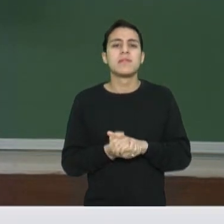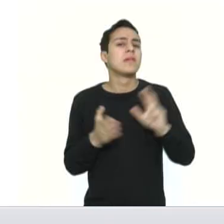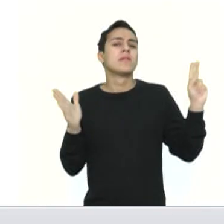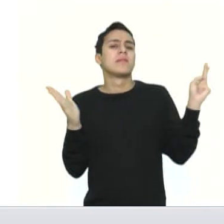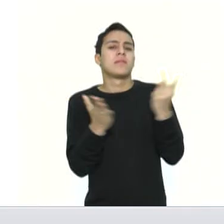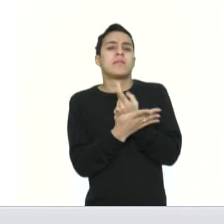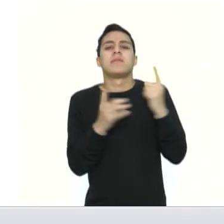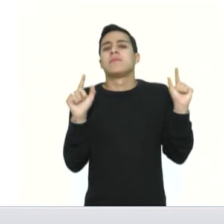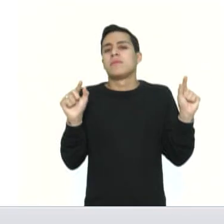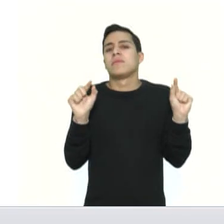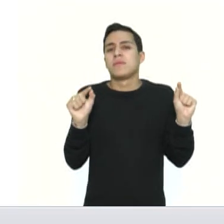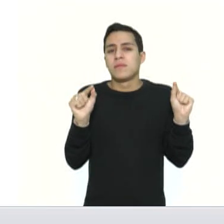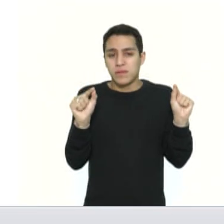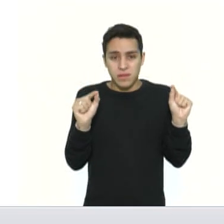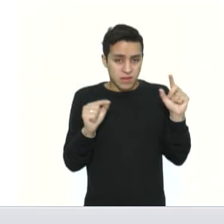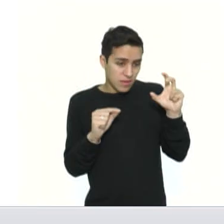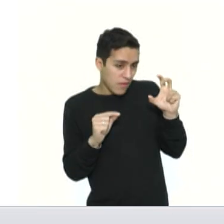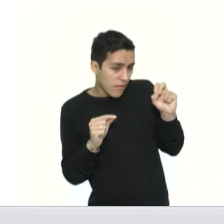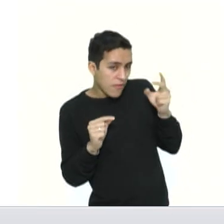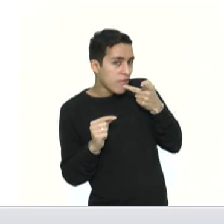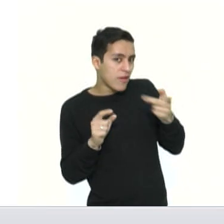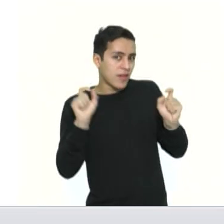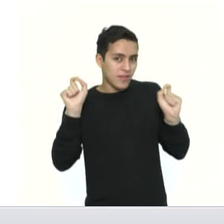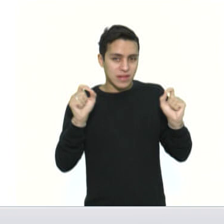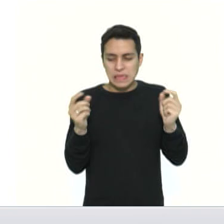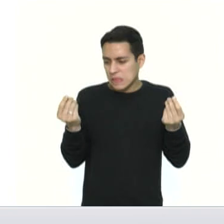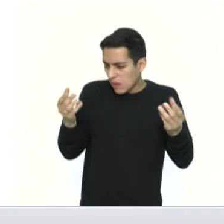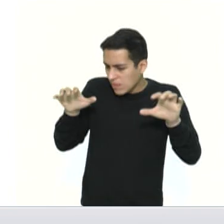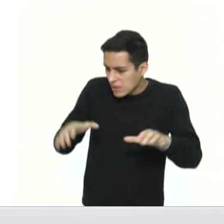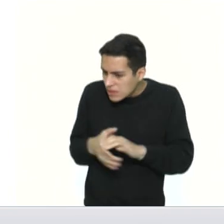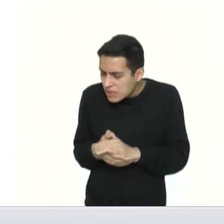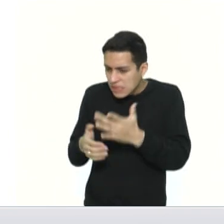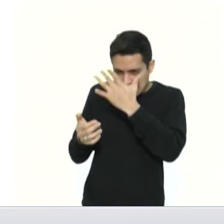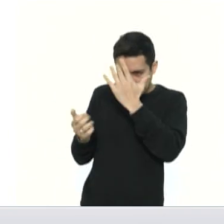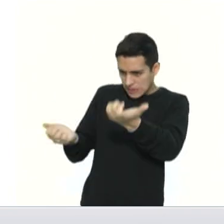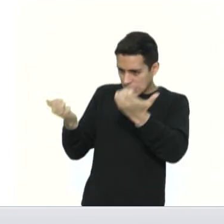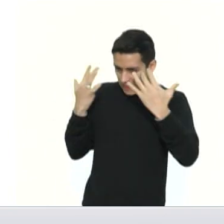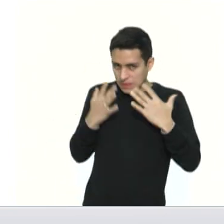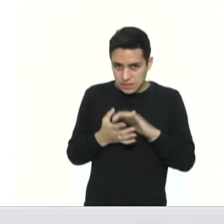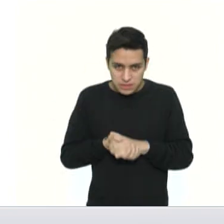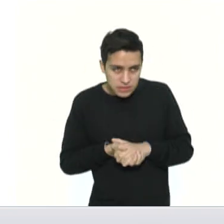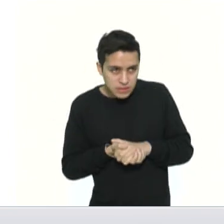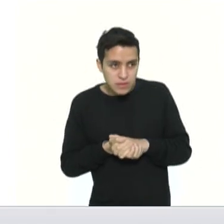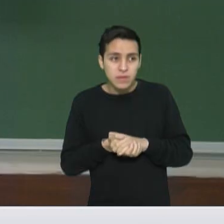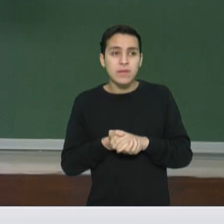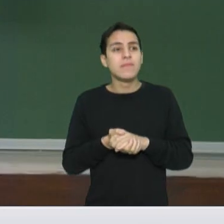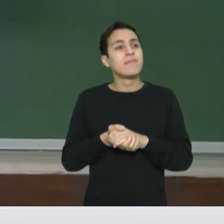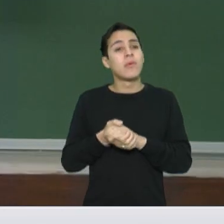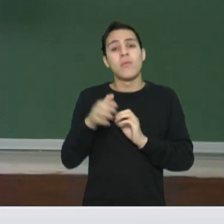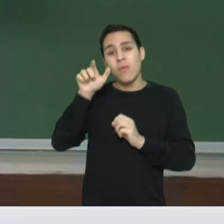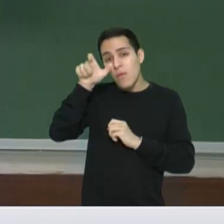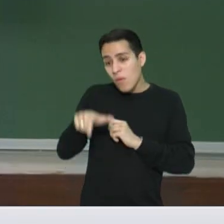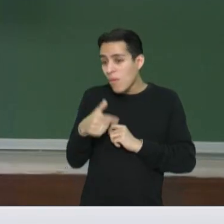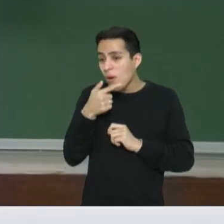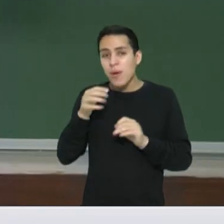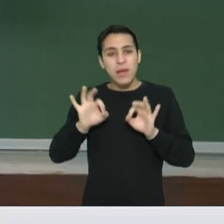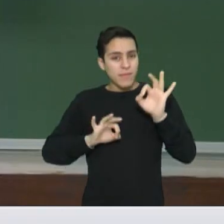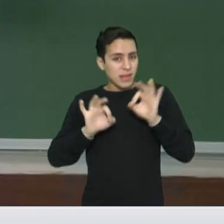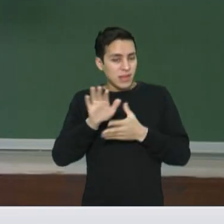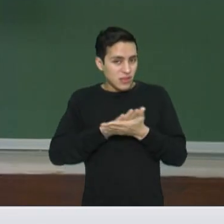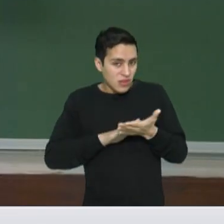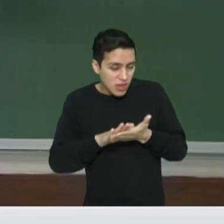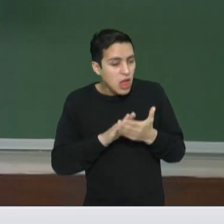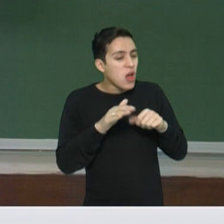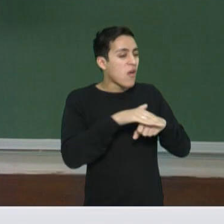aconteceu, gente? O avô falou assim, ué, mas como assim, tanta gente, né? A gente viu que o Punk Afonso não se planejou,